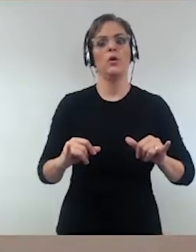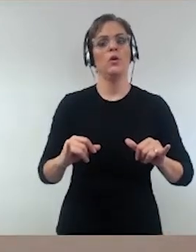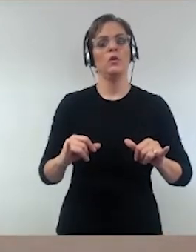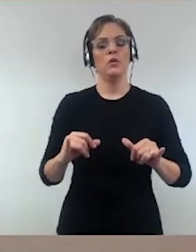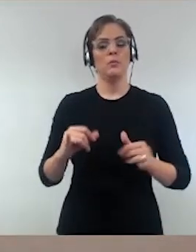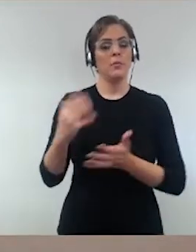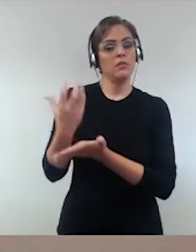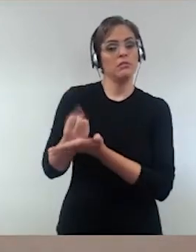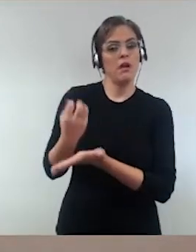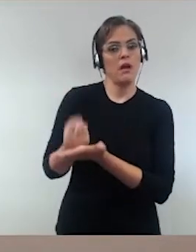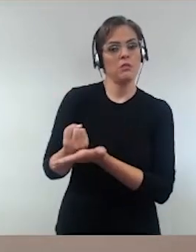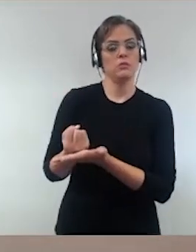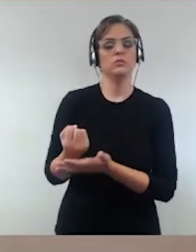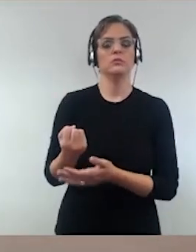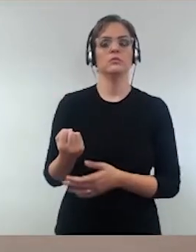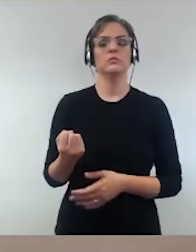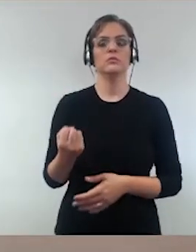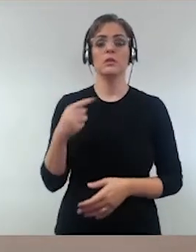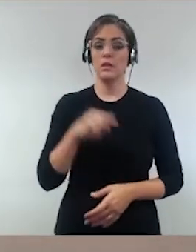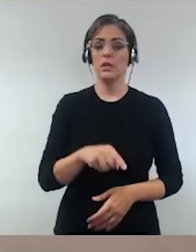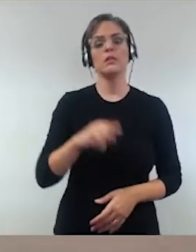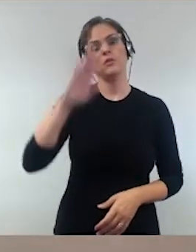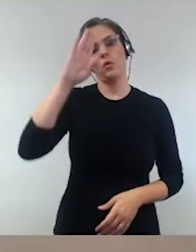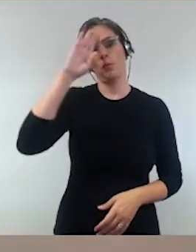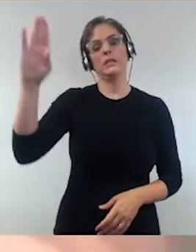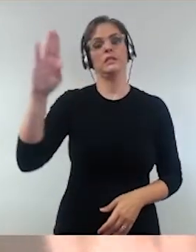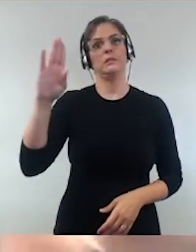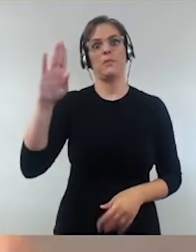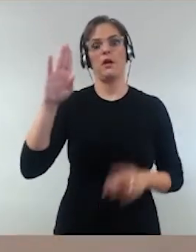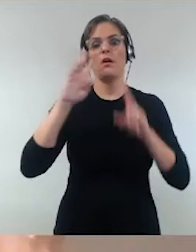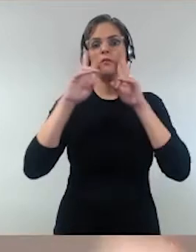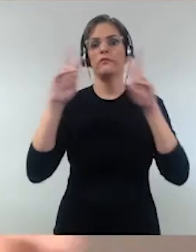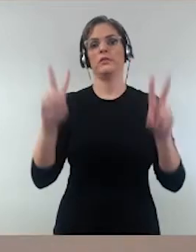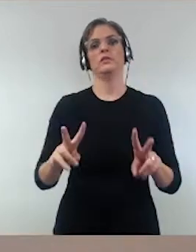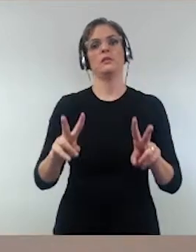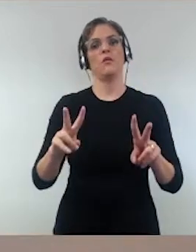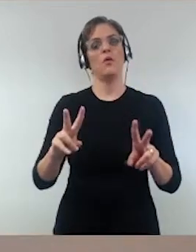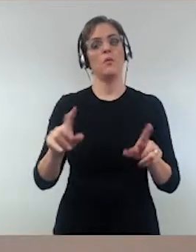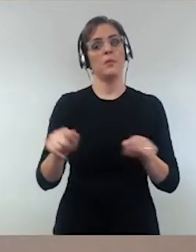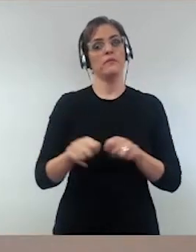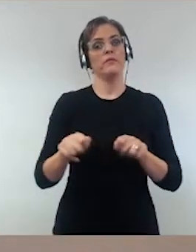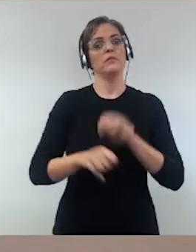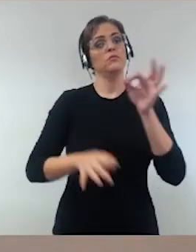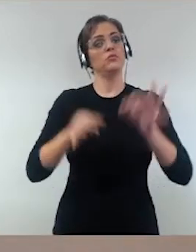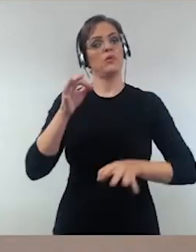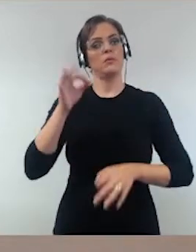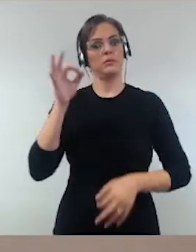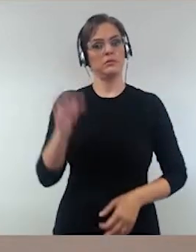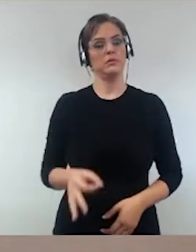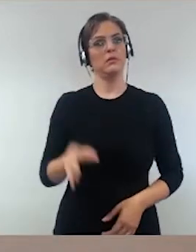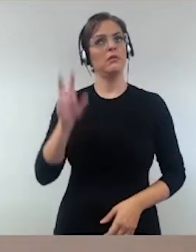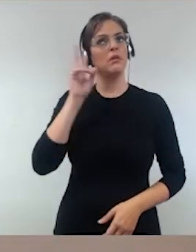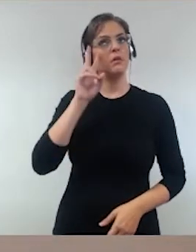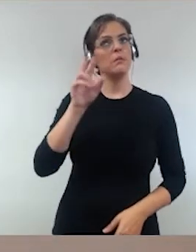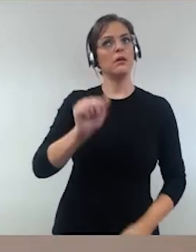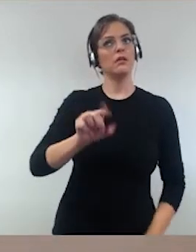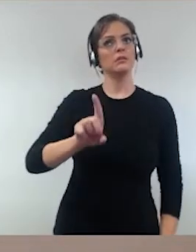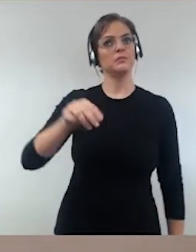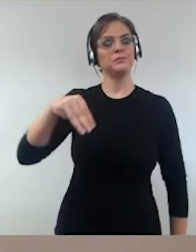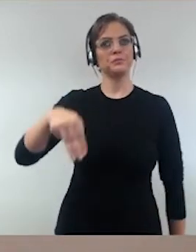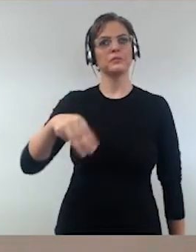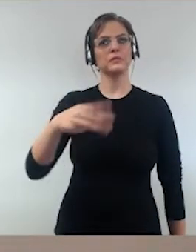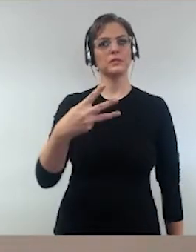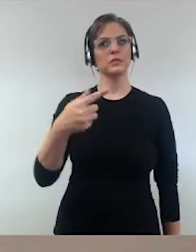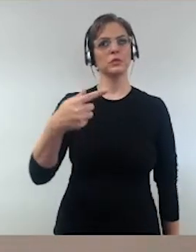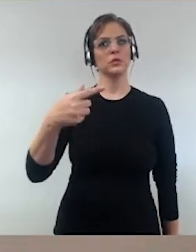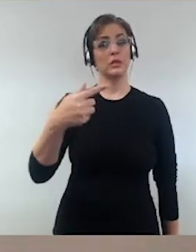virada paradigmática? Por que essa é a chave do julgamento? E isso me faz lembrar muito a ADI 6387,